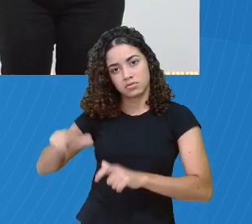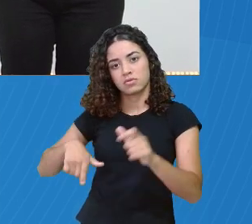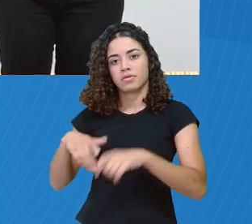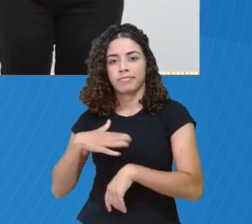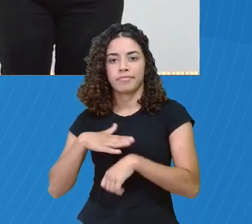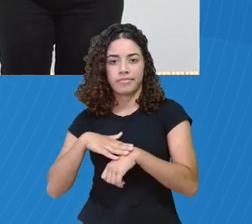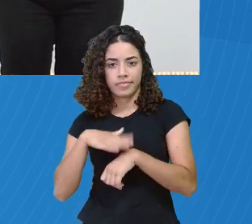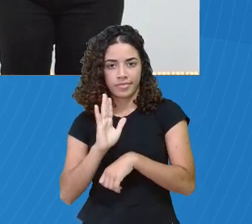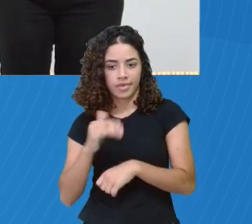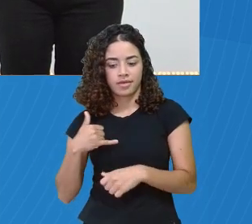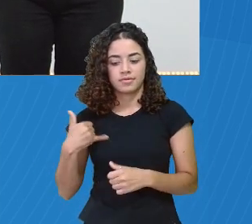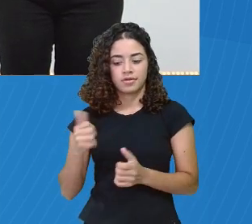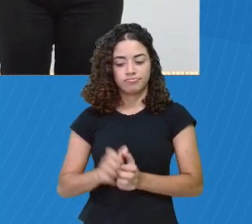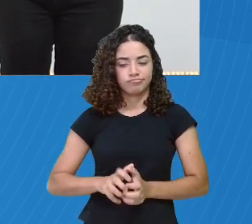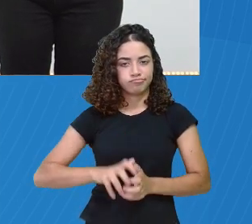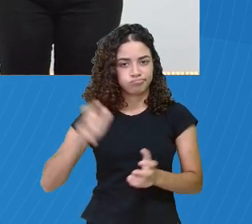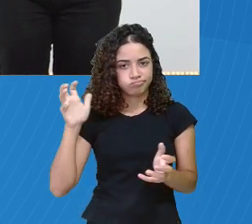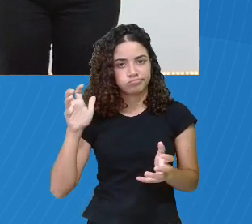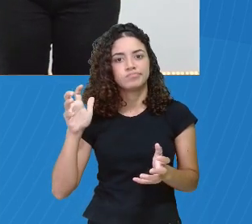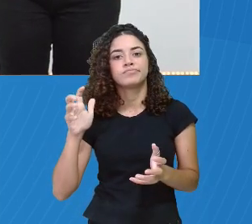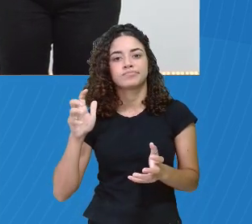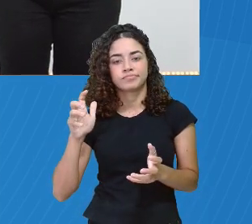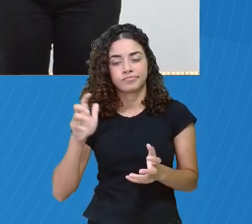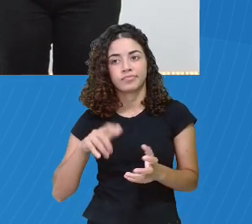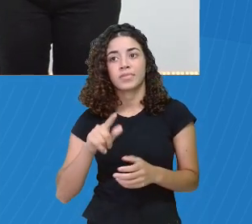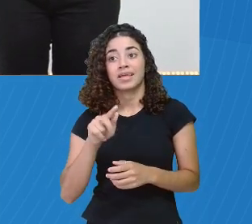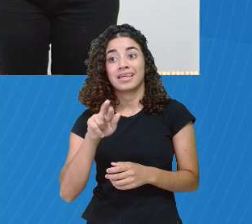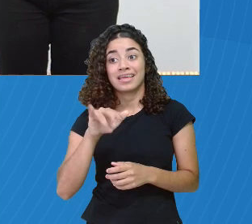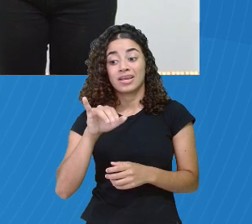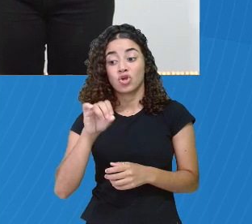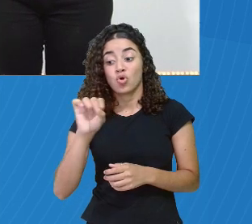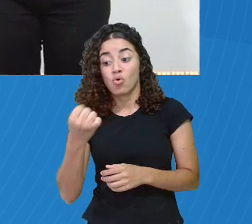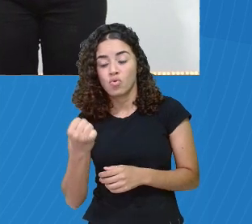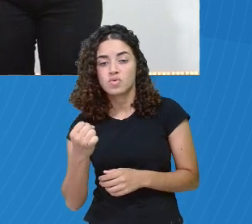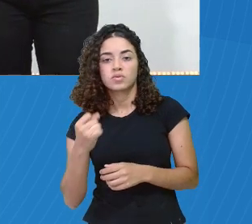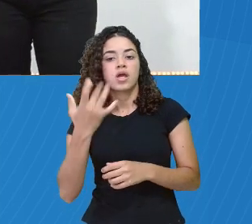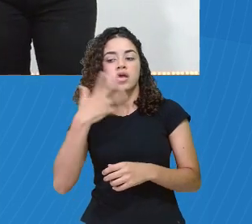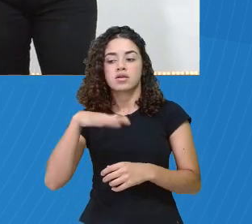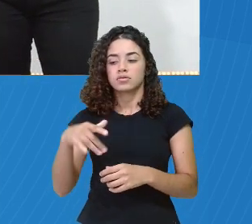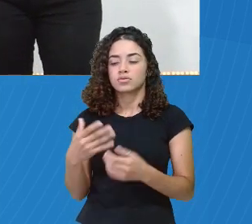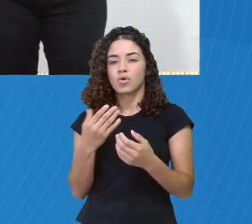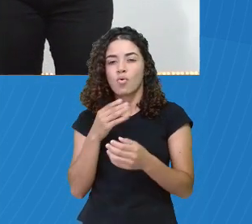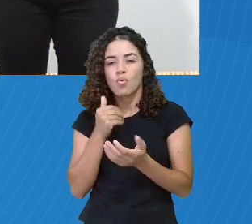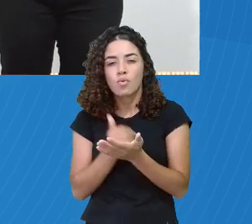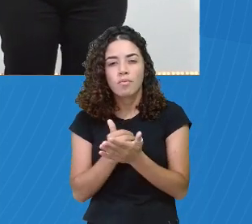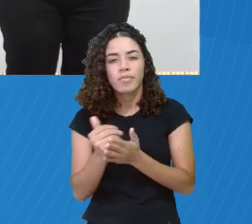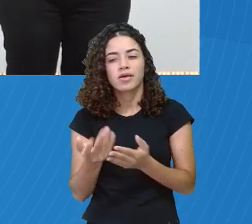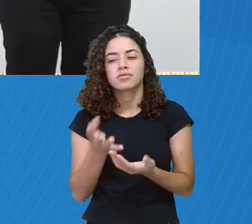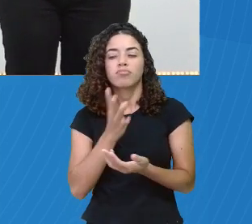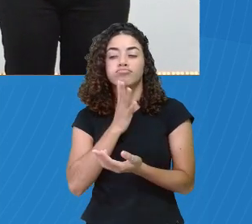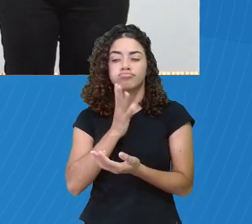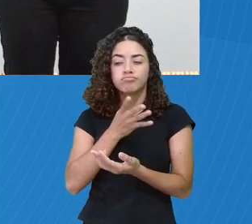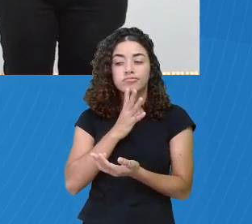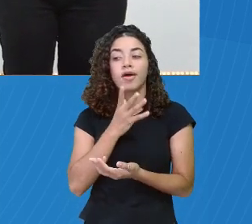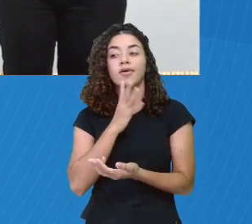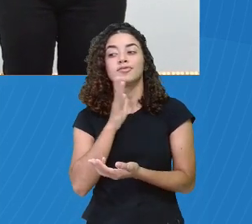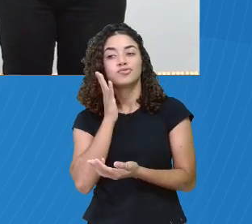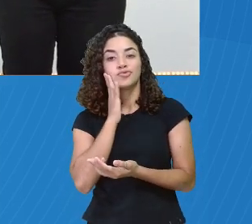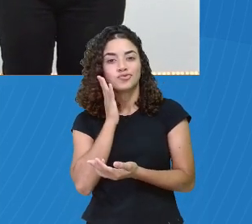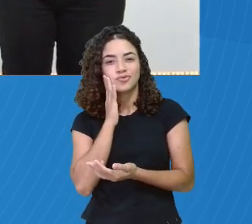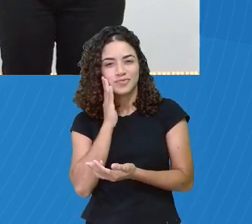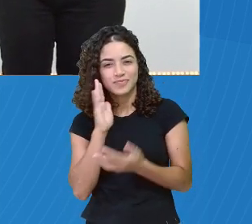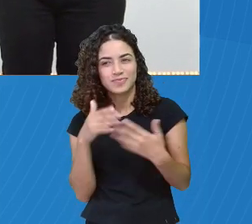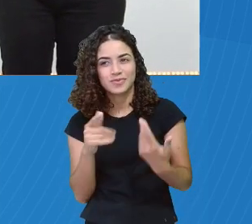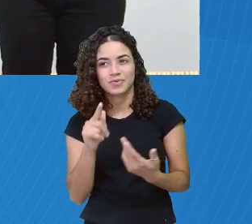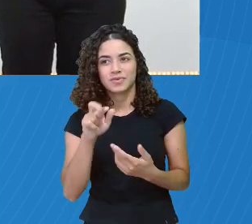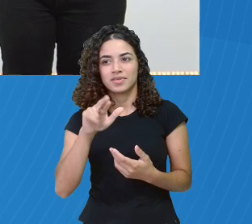mais velhas, desses contadores de histórias, desses griots que as crianças conhecem, certo? Griot, lá na África,